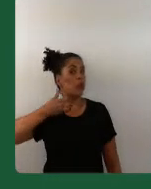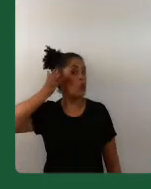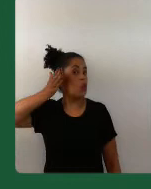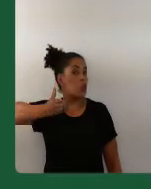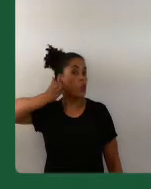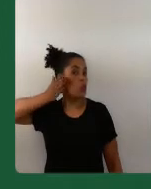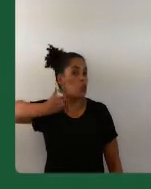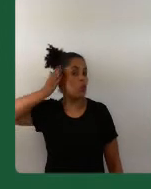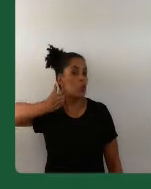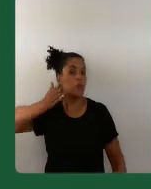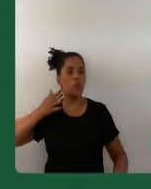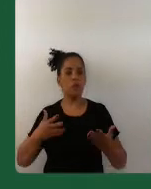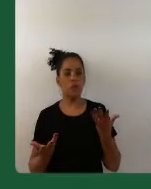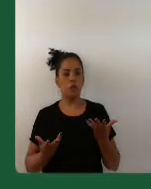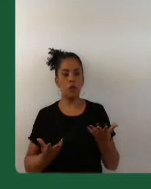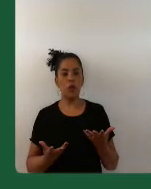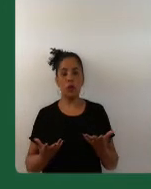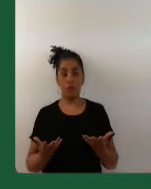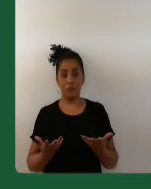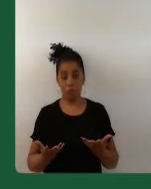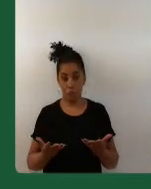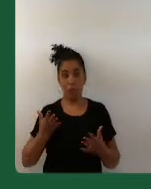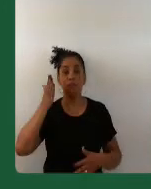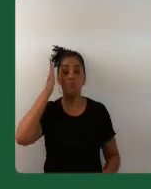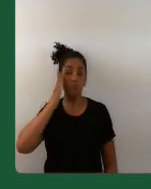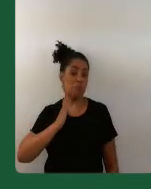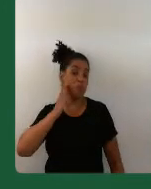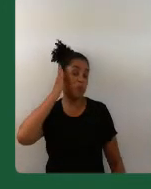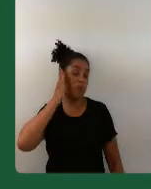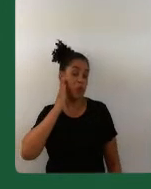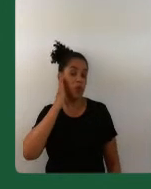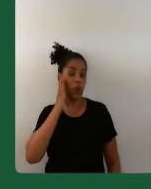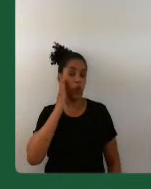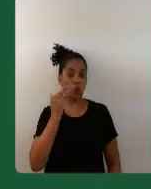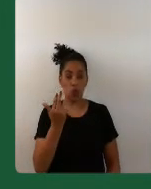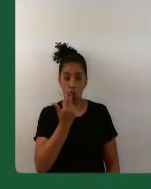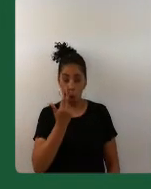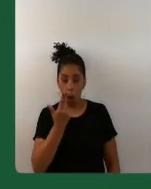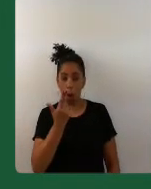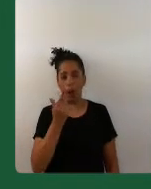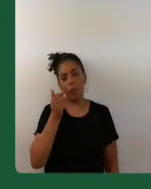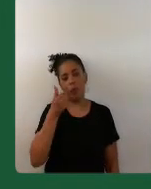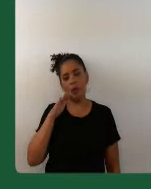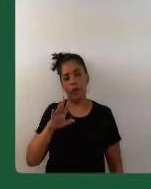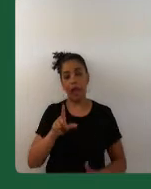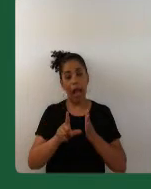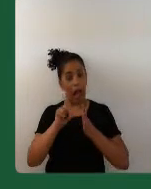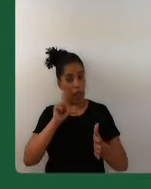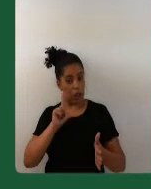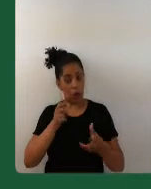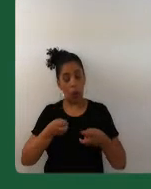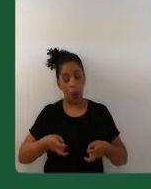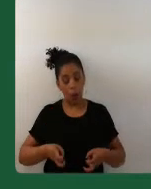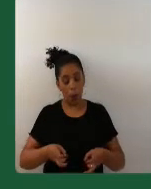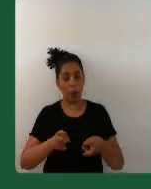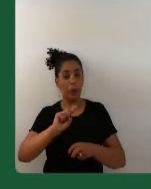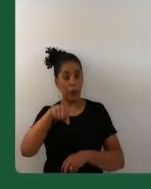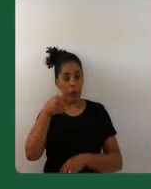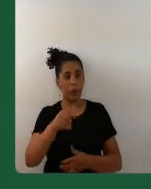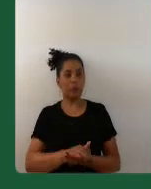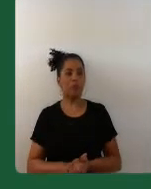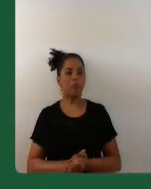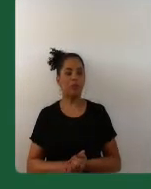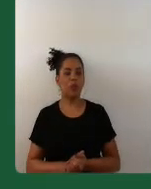da órbita. Aqui é uma visão de perfil do mesmo paciente, pré e pós-operatório. Aqui é uma